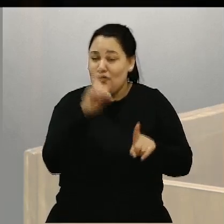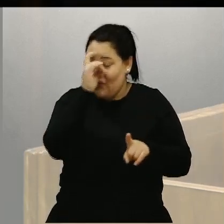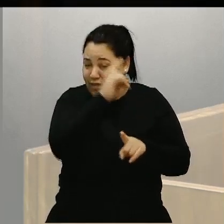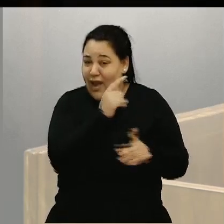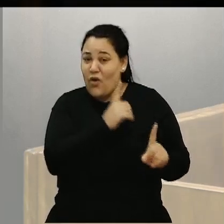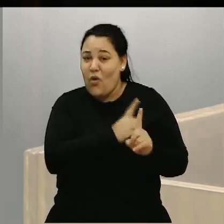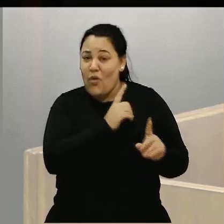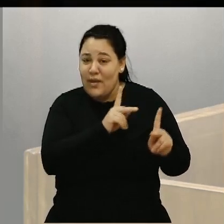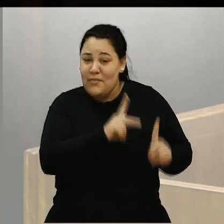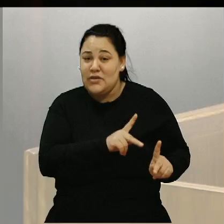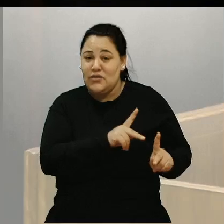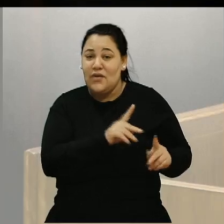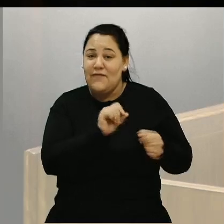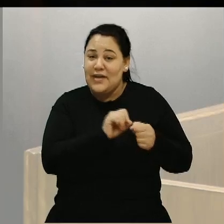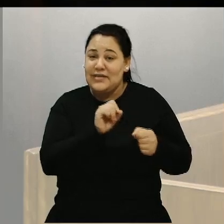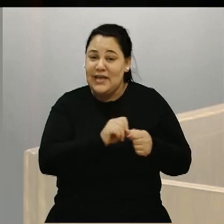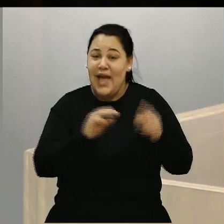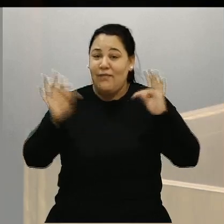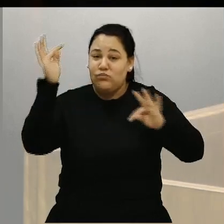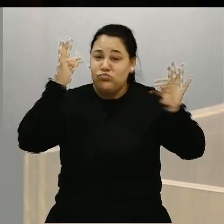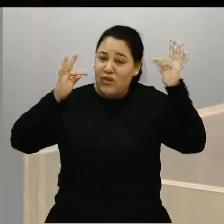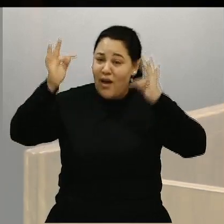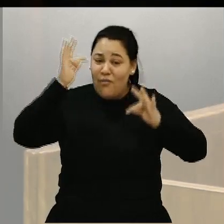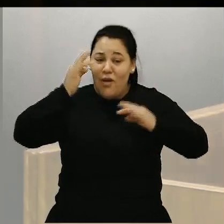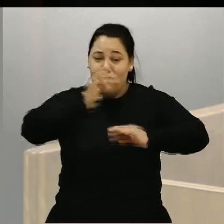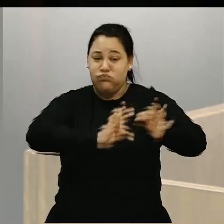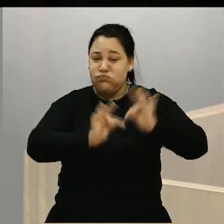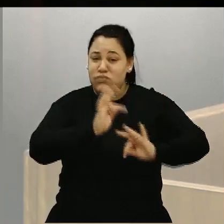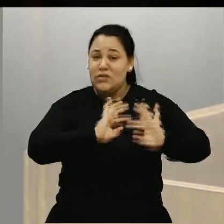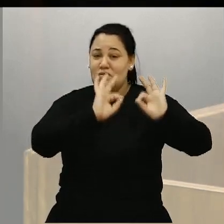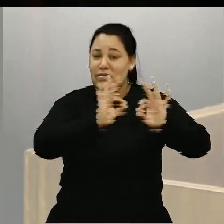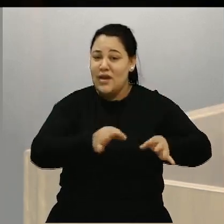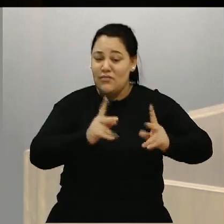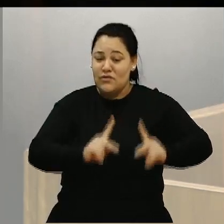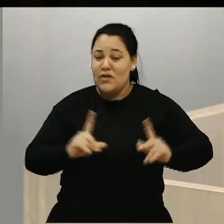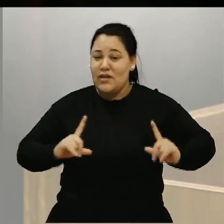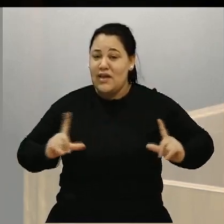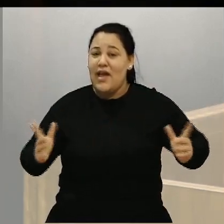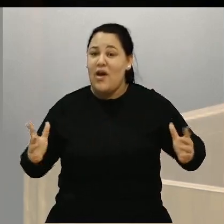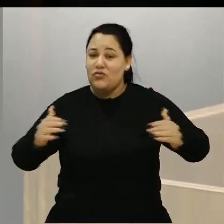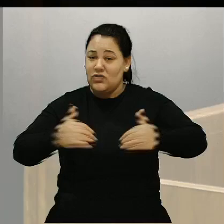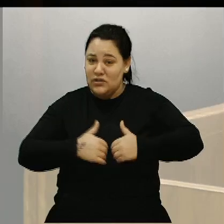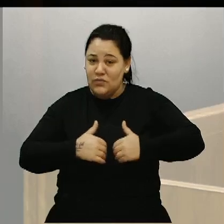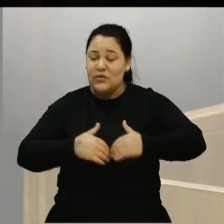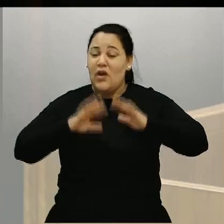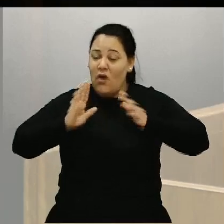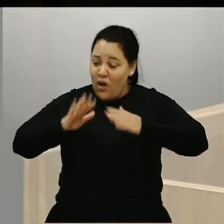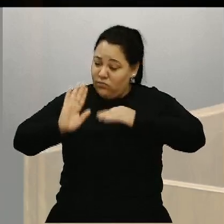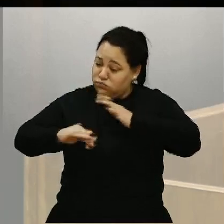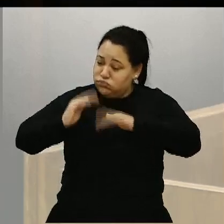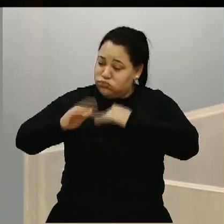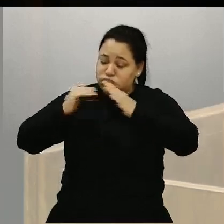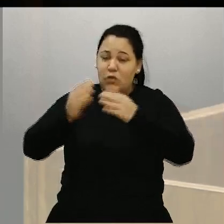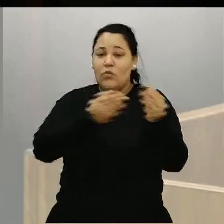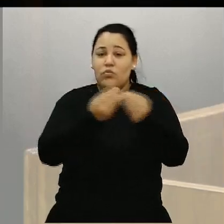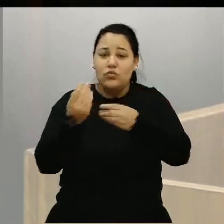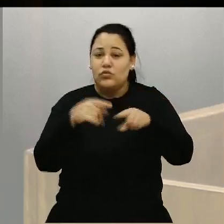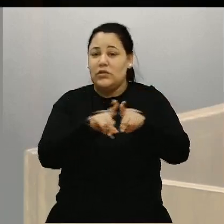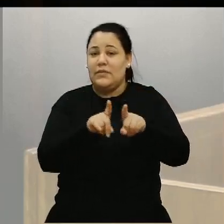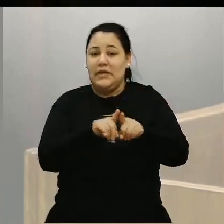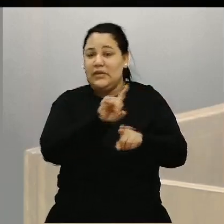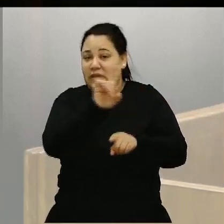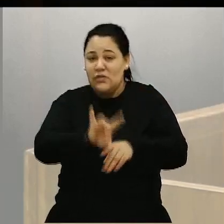fazer a terapia adequada. Então, está se encaminhando e evoluindo muito nesse processo. Além da